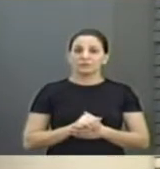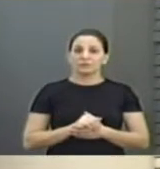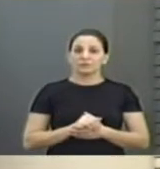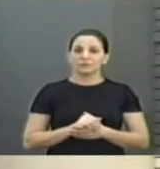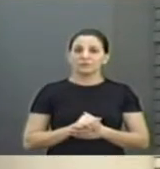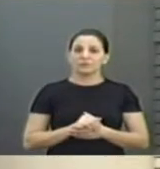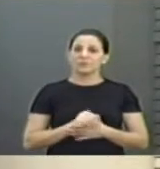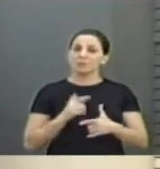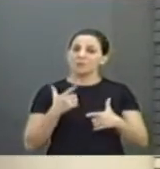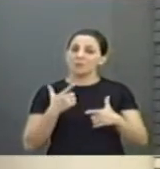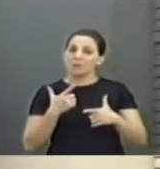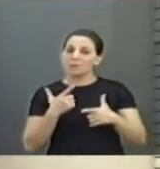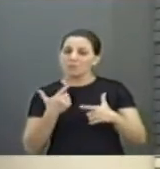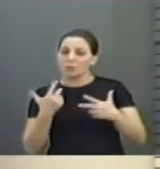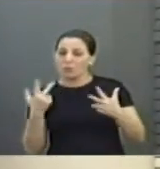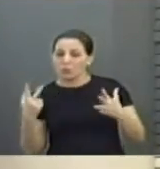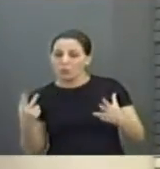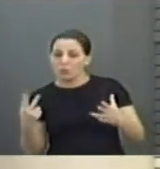em jogo.